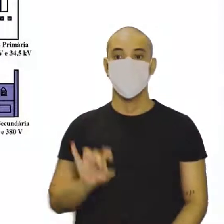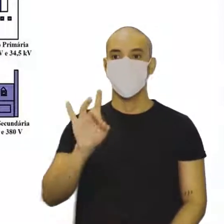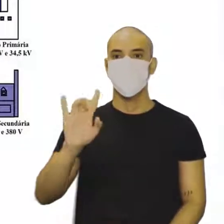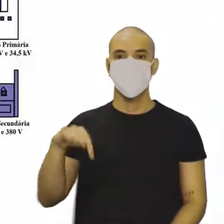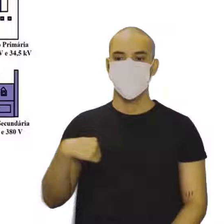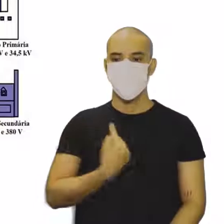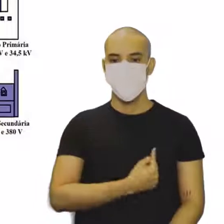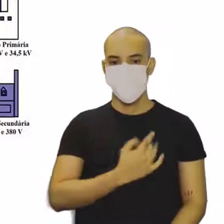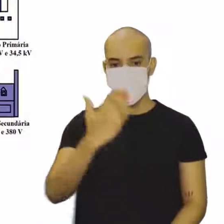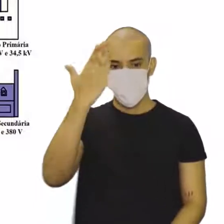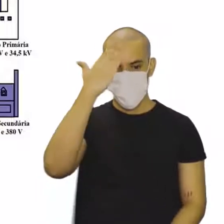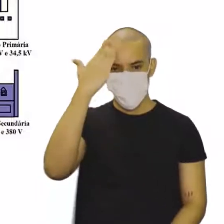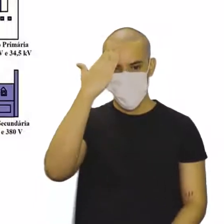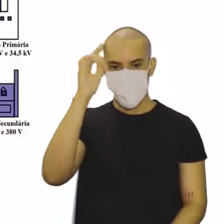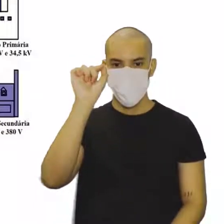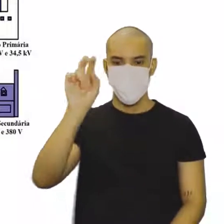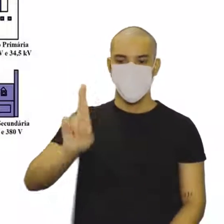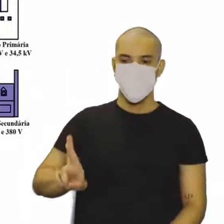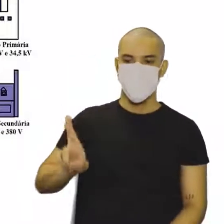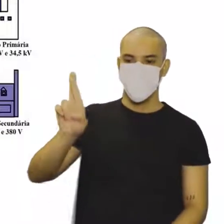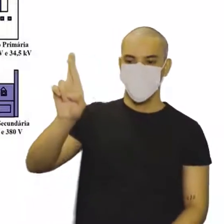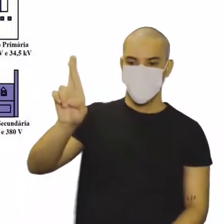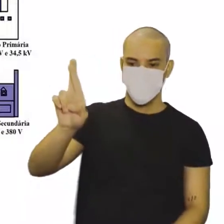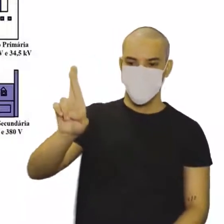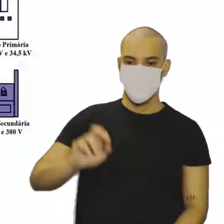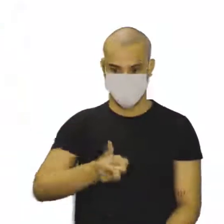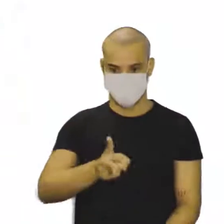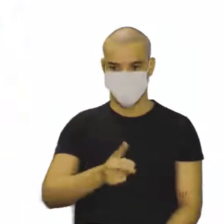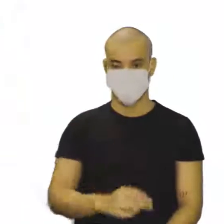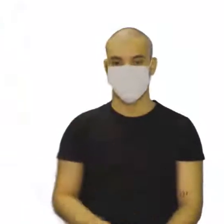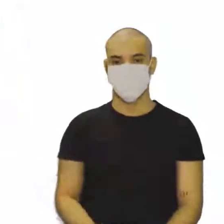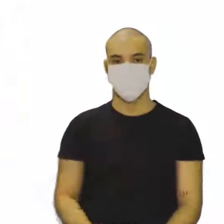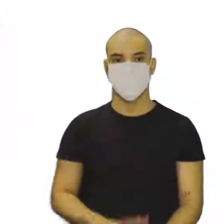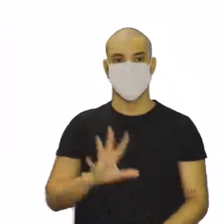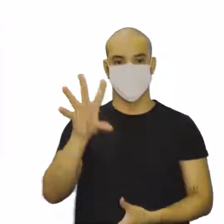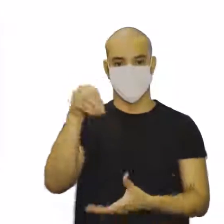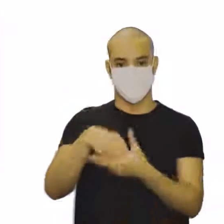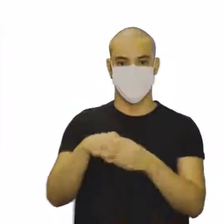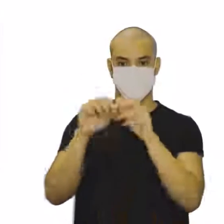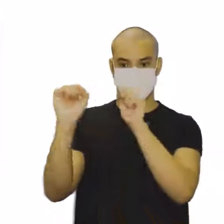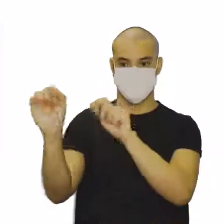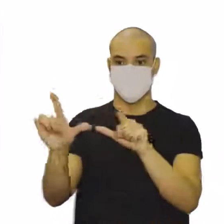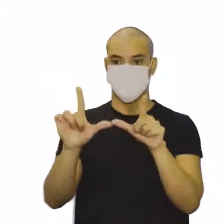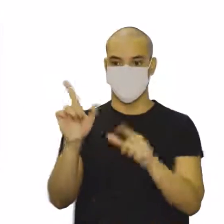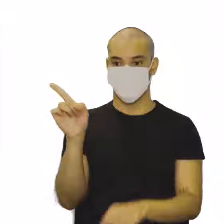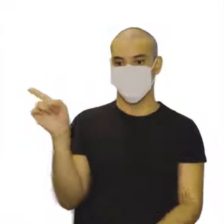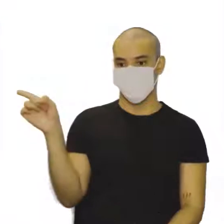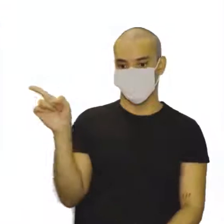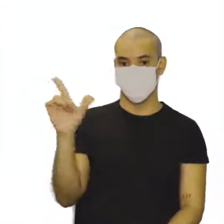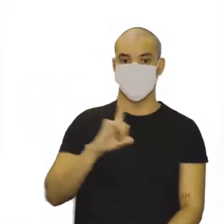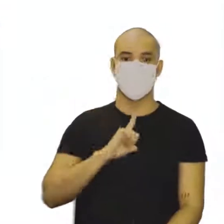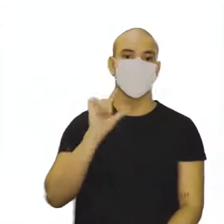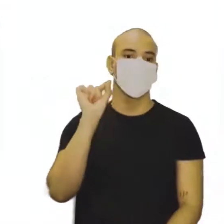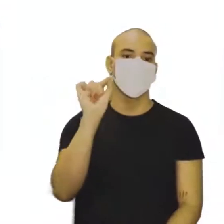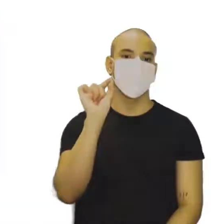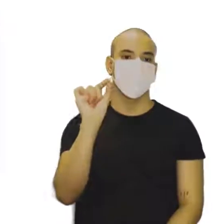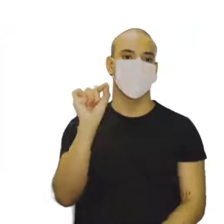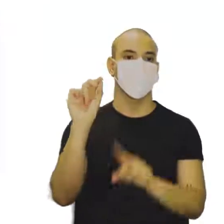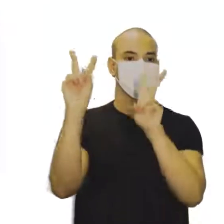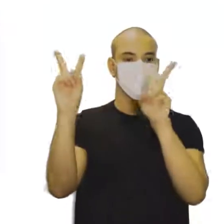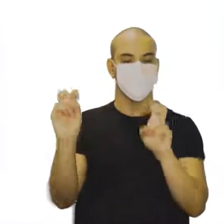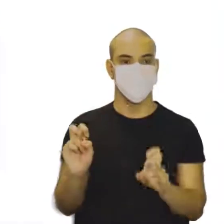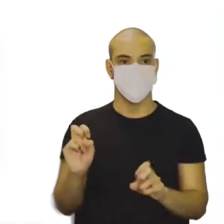a gente fazer uma representação, tá bom? No nosso slide nós temos aí a